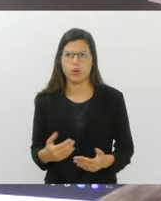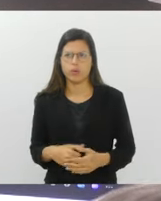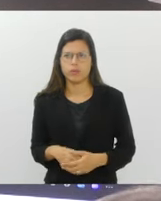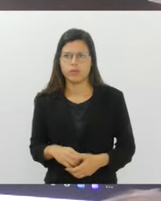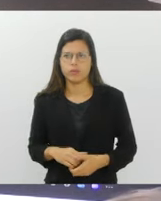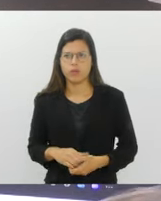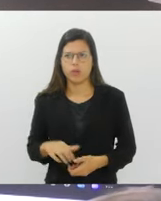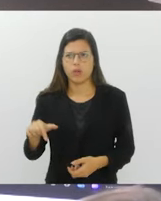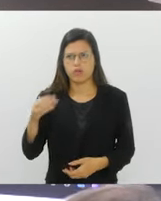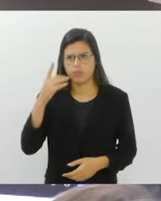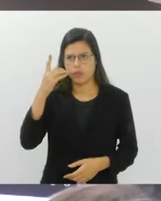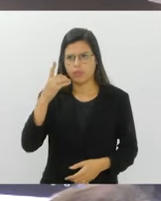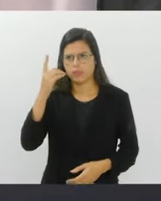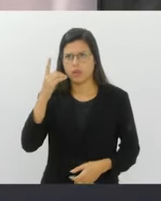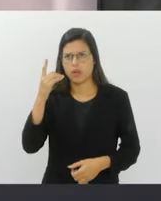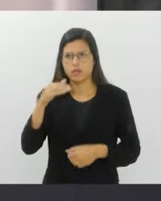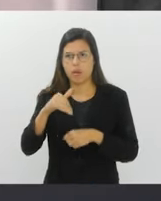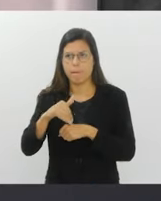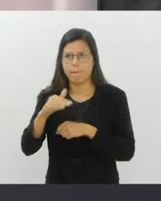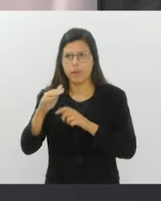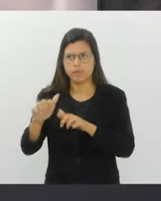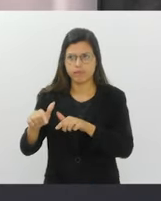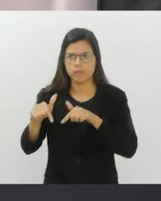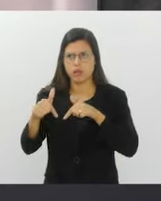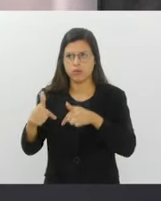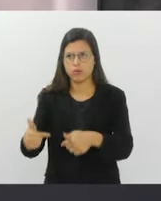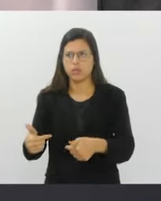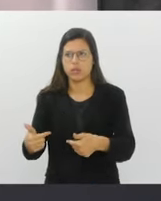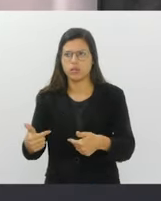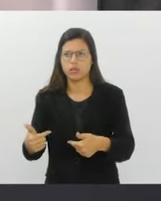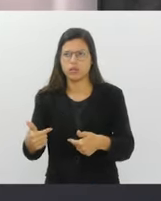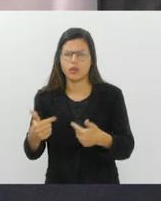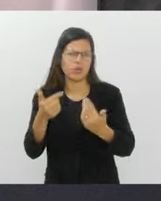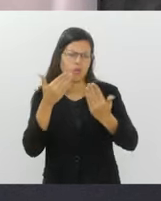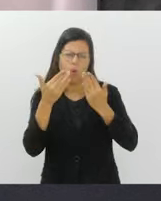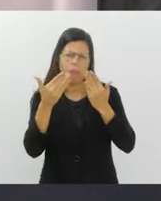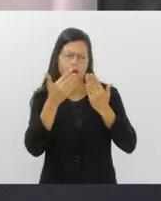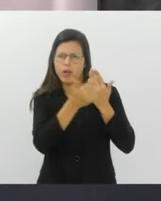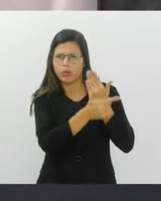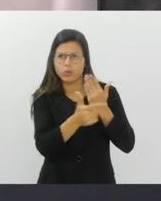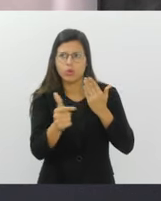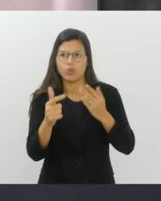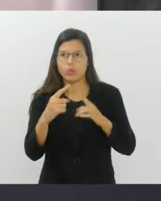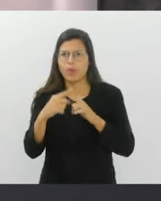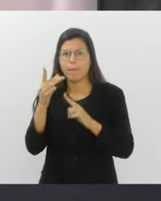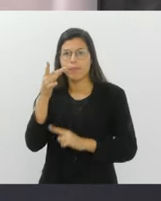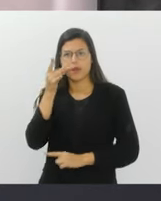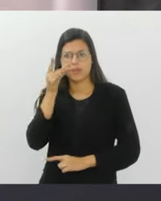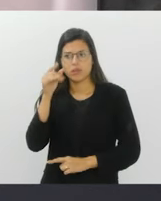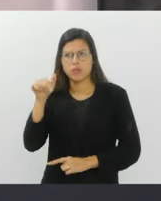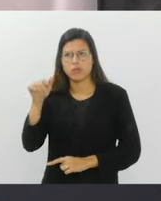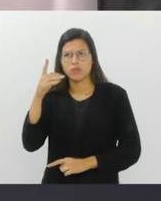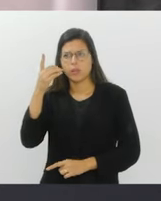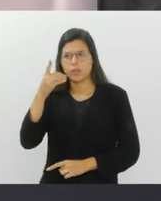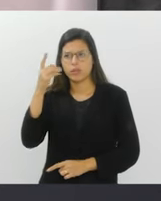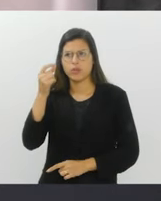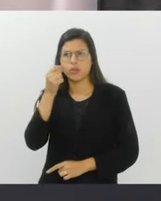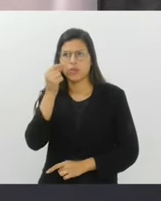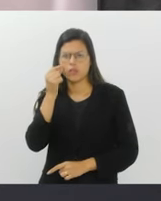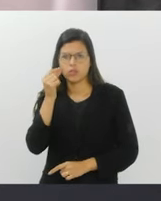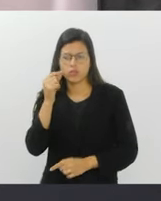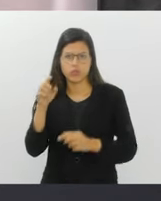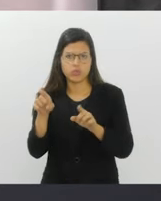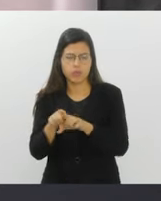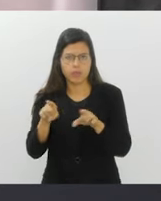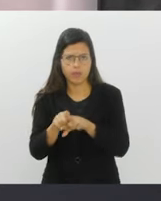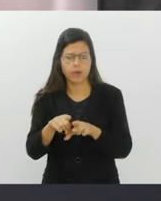dos deputados mais atuantes, eu não diria atuantes, que eu não vou comparar os demais mandatos, mas presencialmente, deputado Ratinho também o é, deputado Dionísio